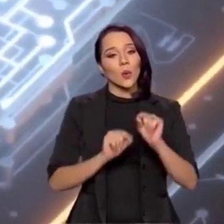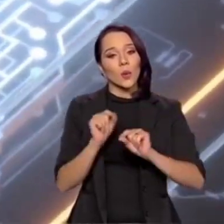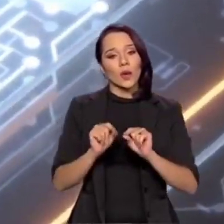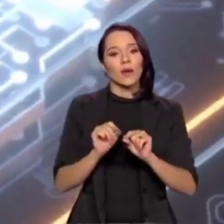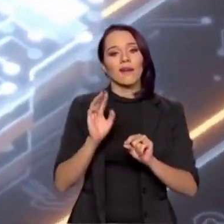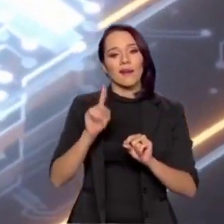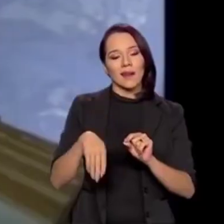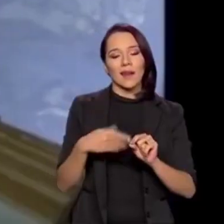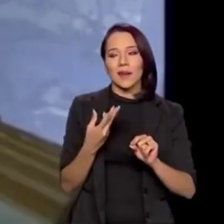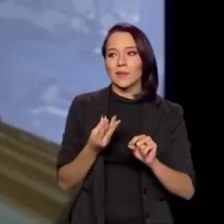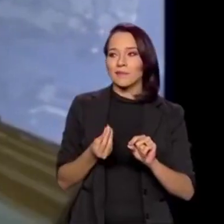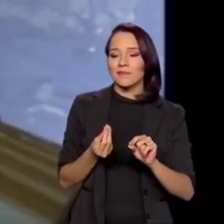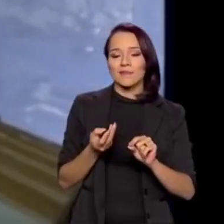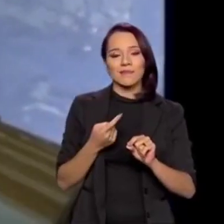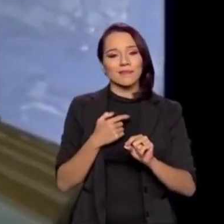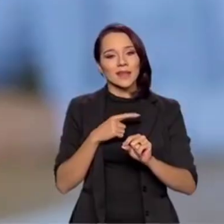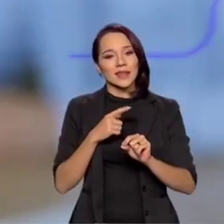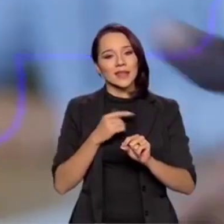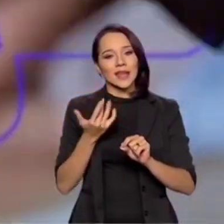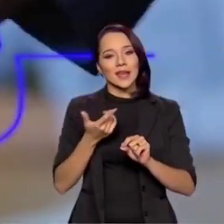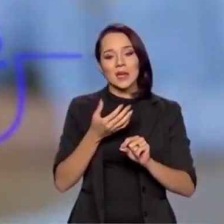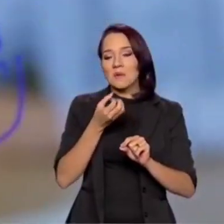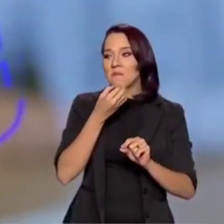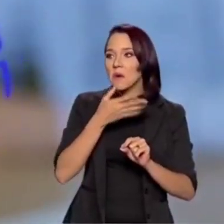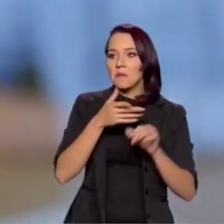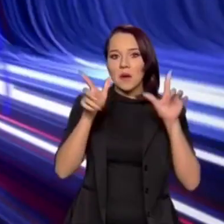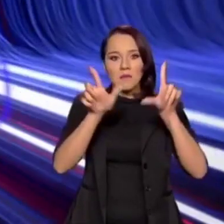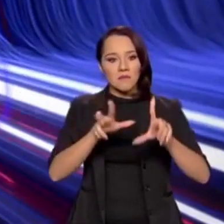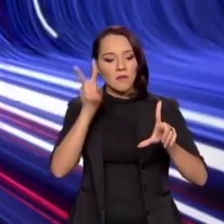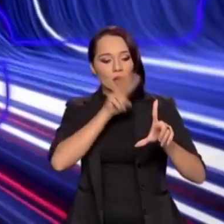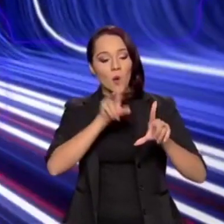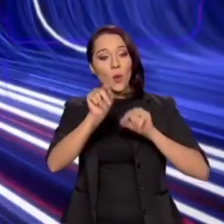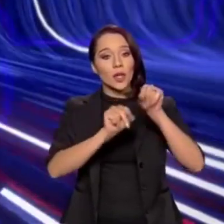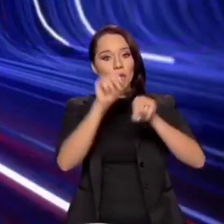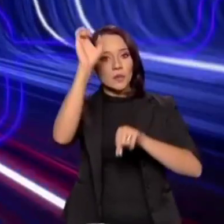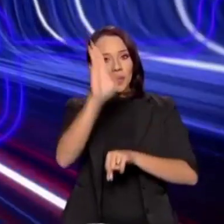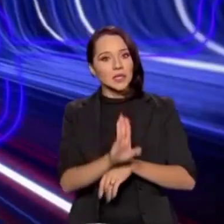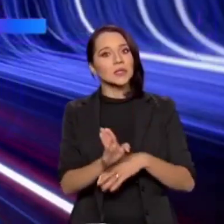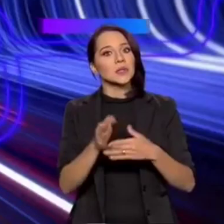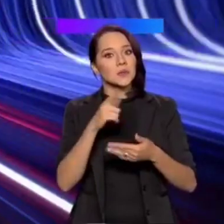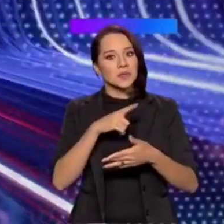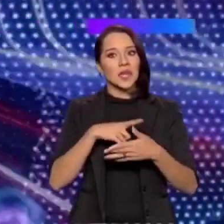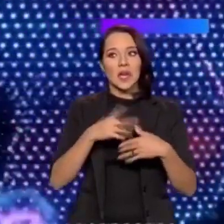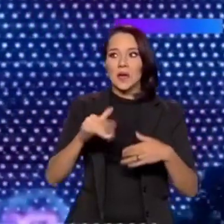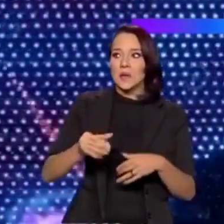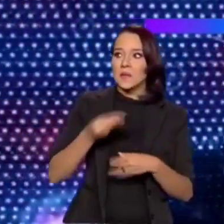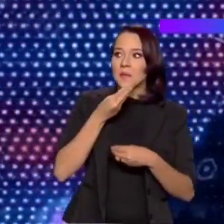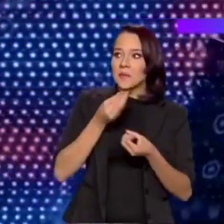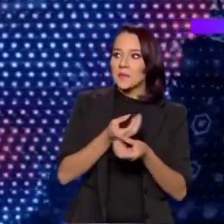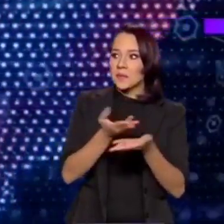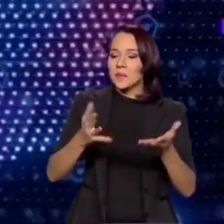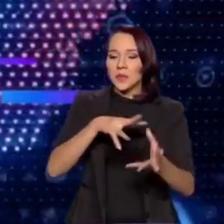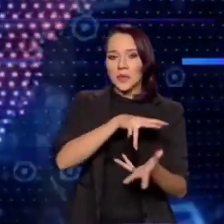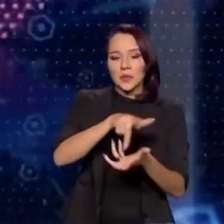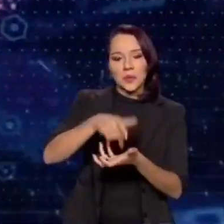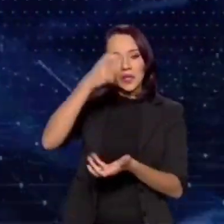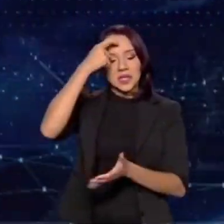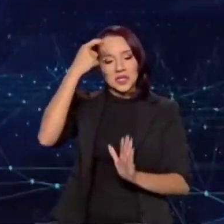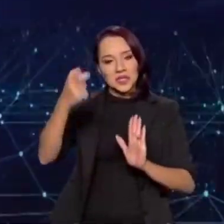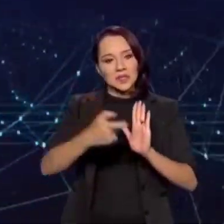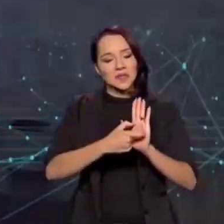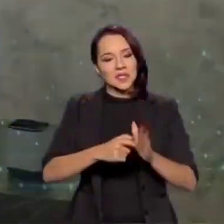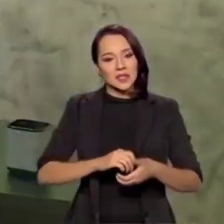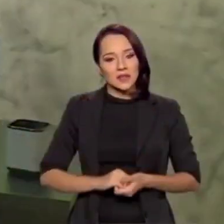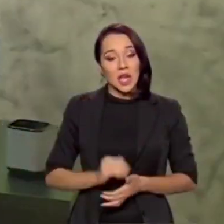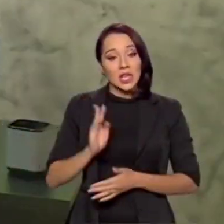aí uma grande vitrine do que o Brasil está se colocando diante do mundo quanto à inteligência